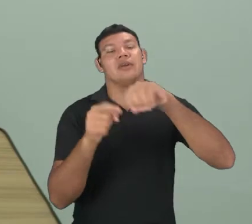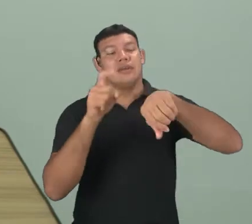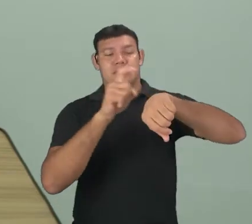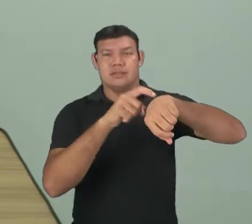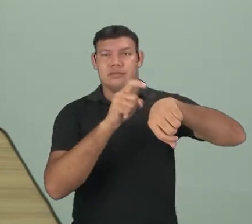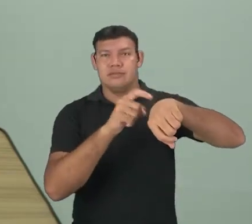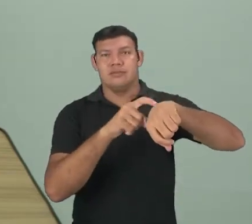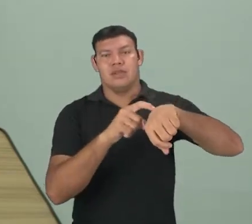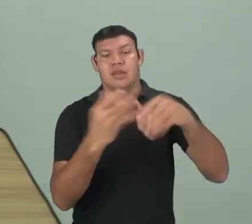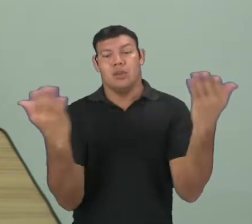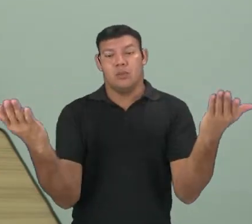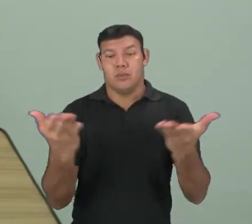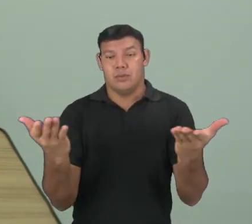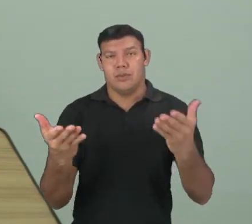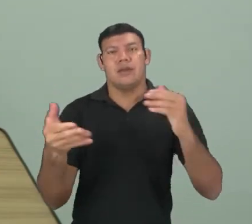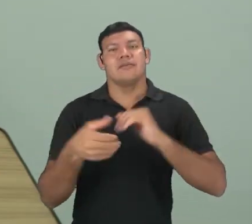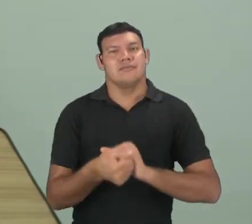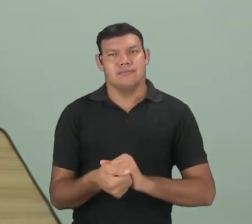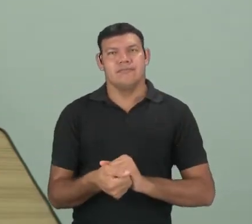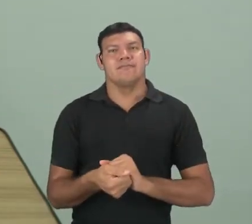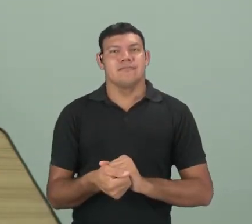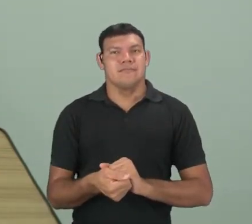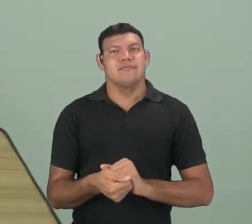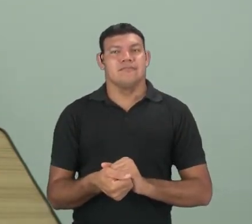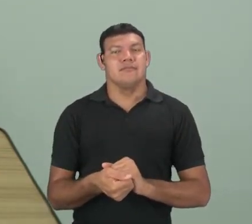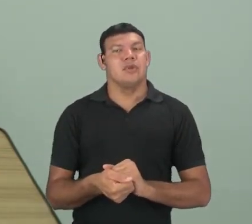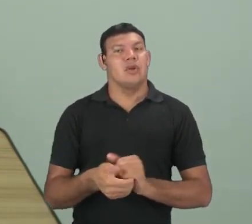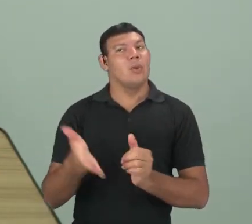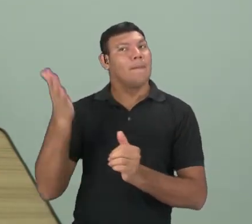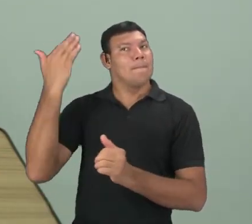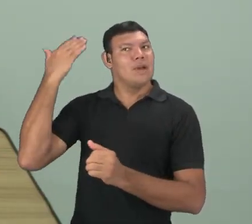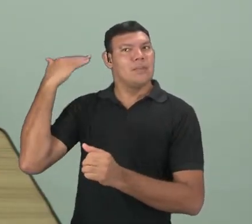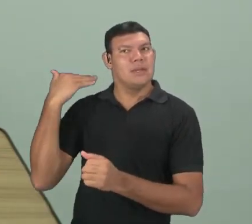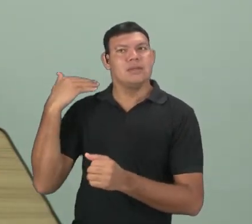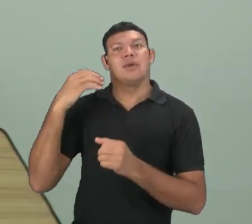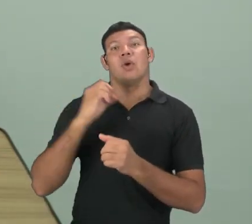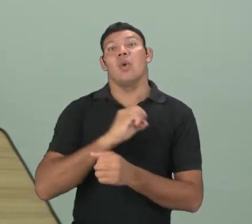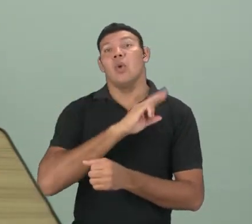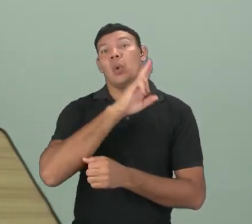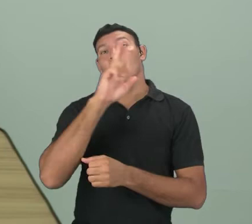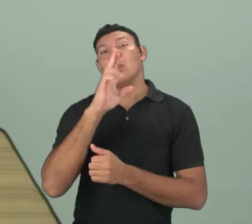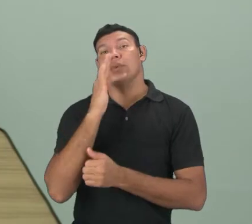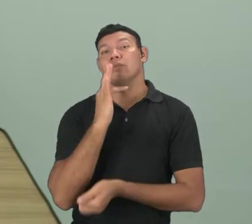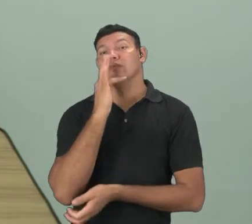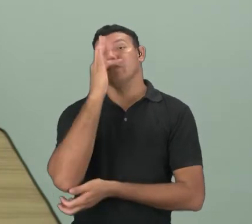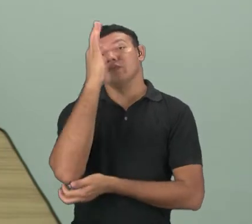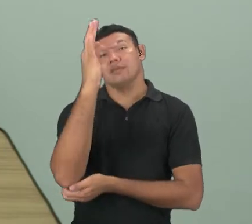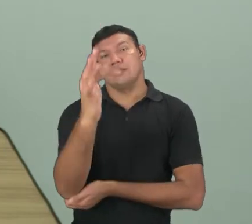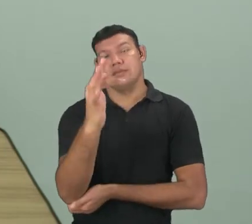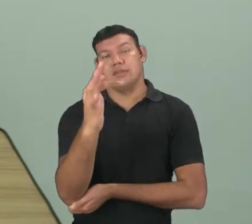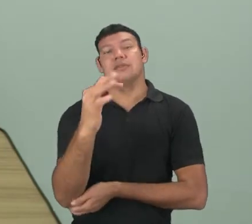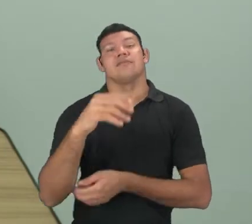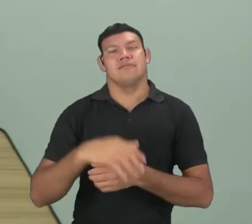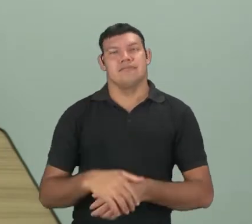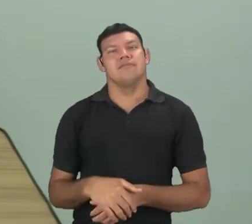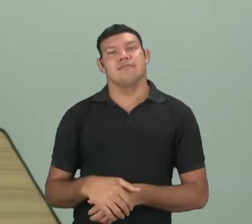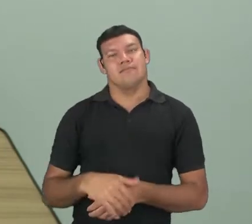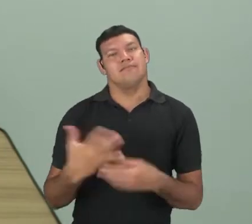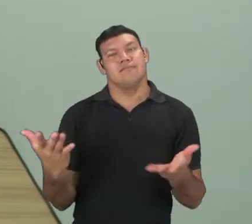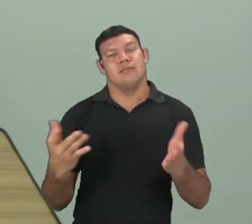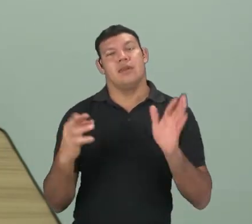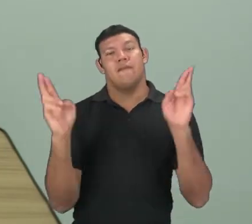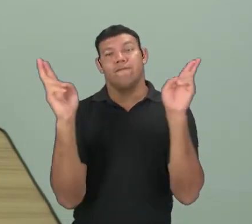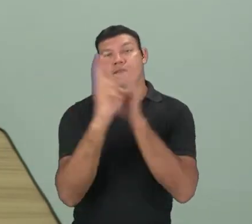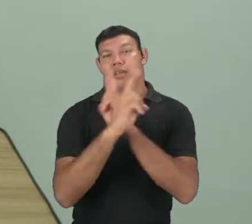Ele pode ser no presente, ele pode ter acontecido já, ou ele pode ainda acontecer quando se trata de contos de